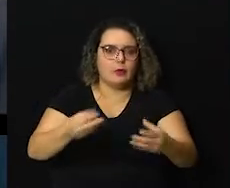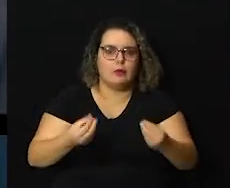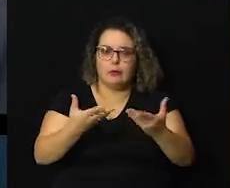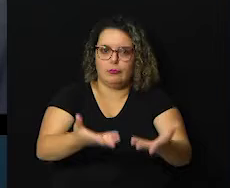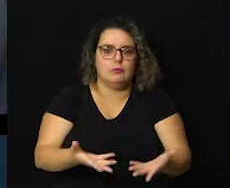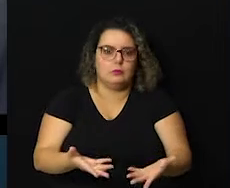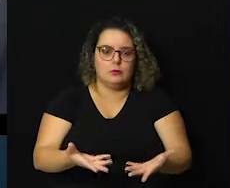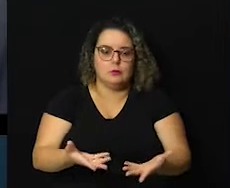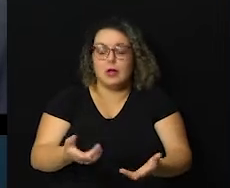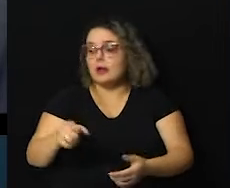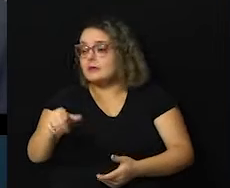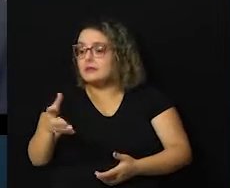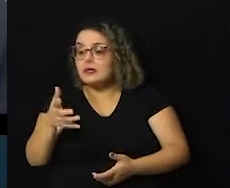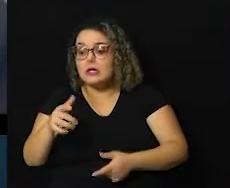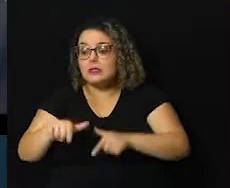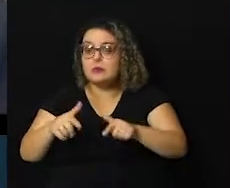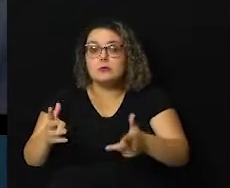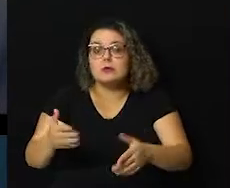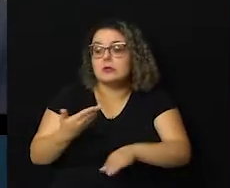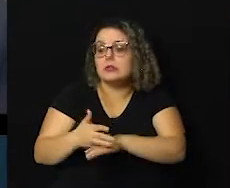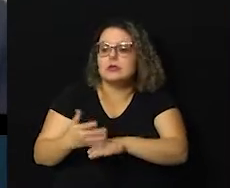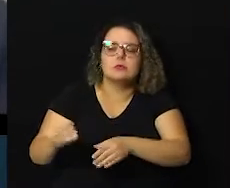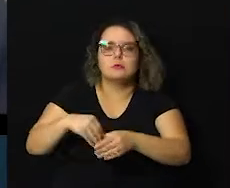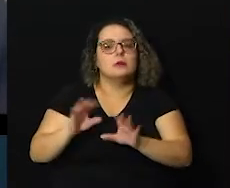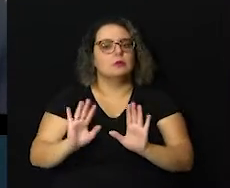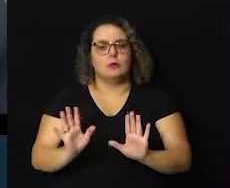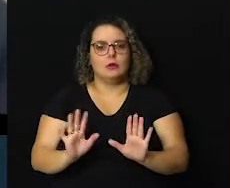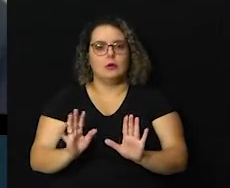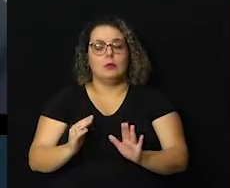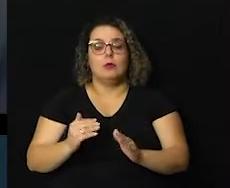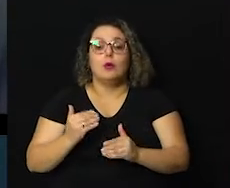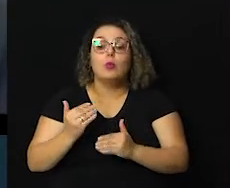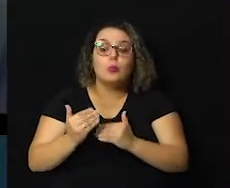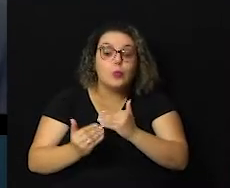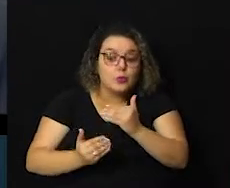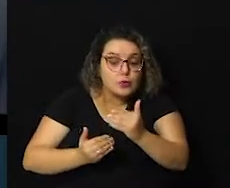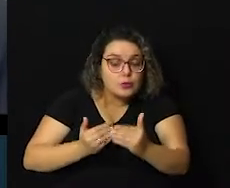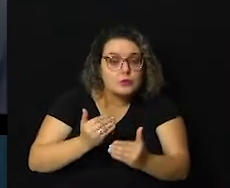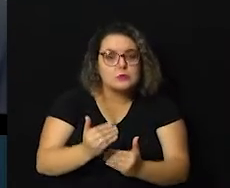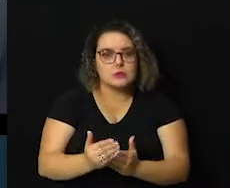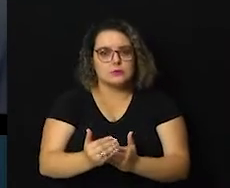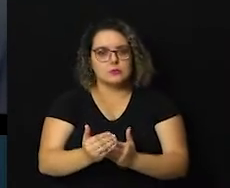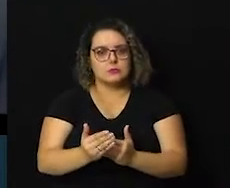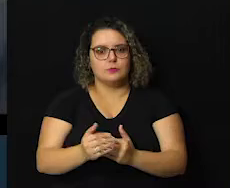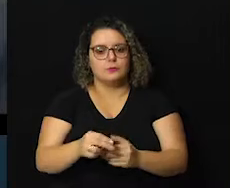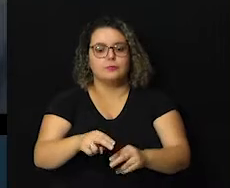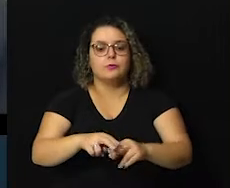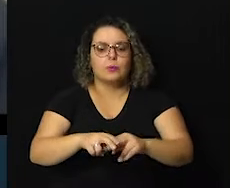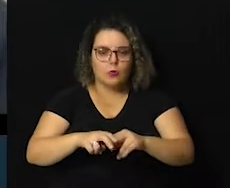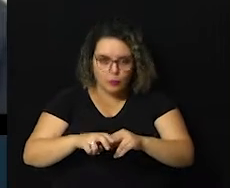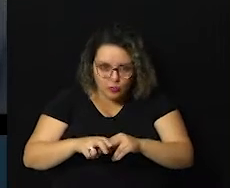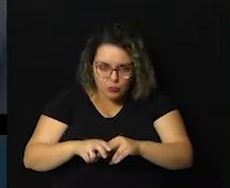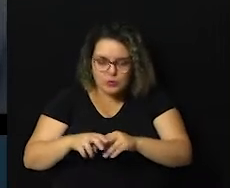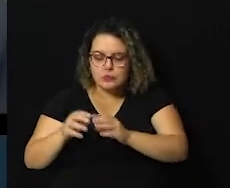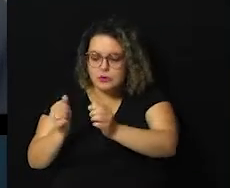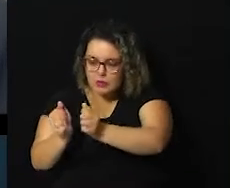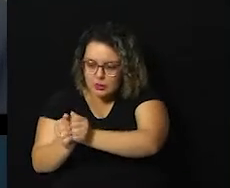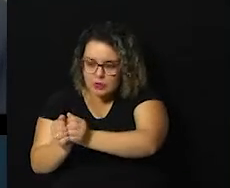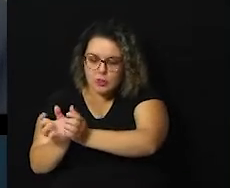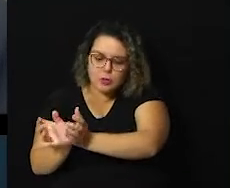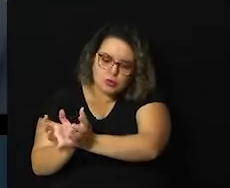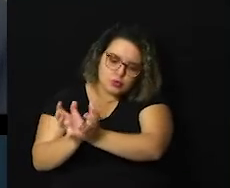uma equipe de imediato assim ah você tá querendo trabalhar vou te treinar e voltar para dentro é um processo né então por isso que ainda